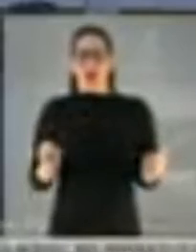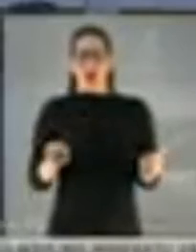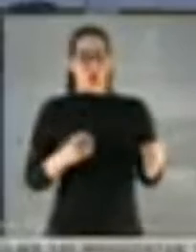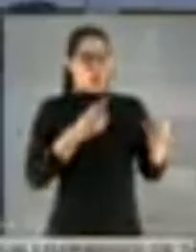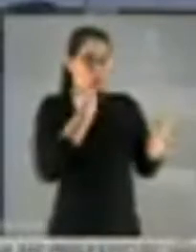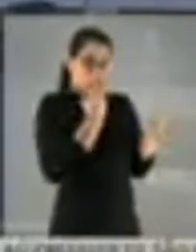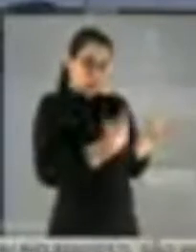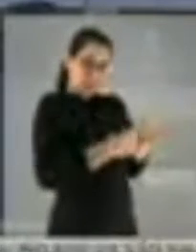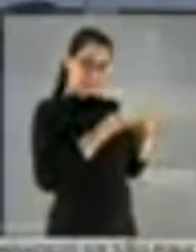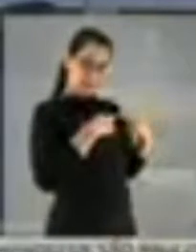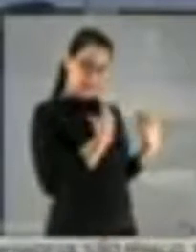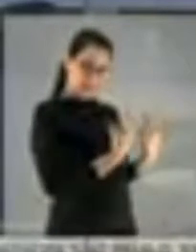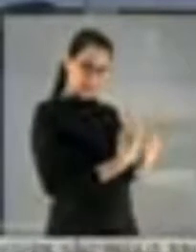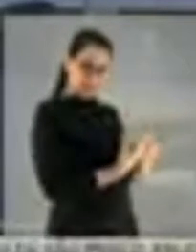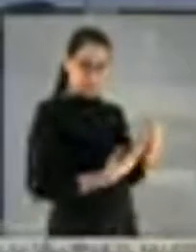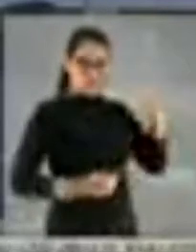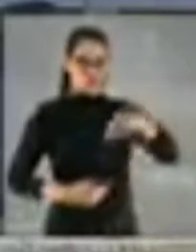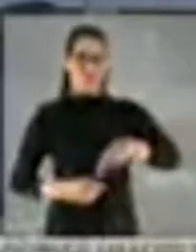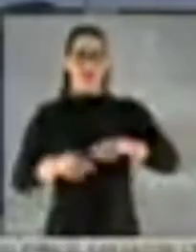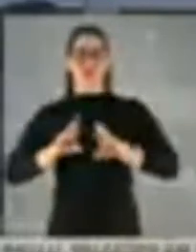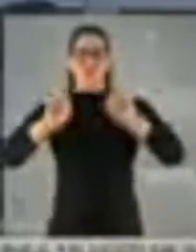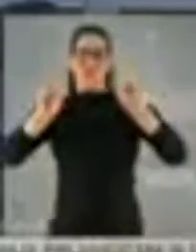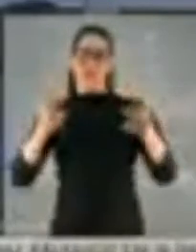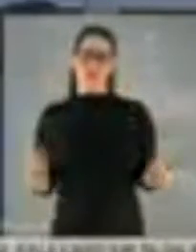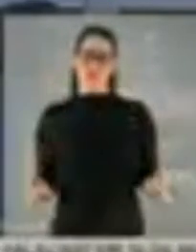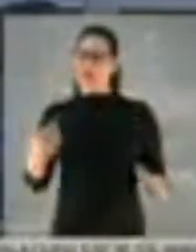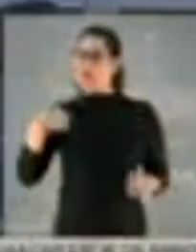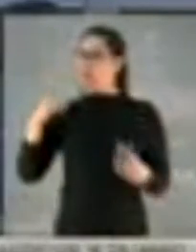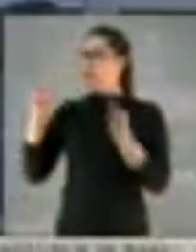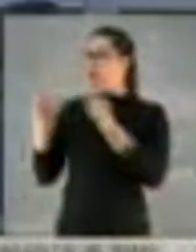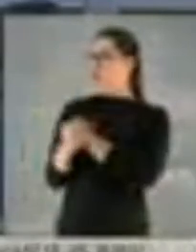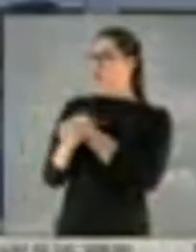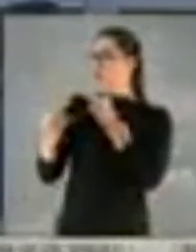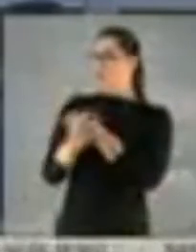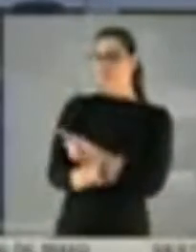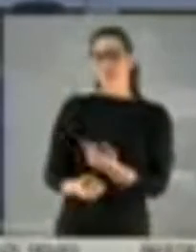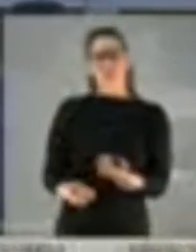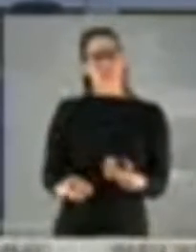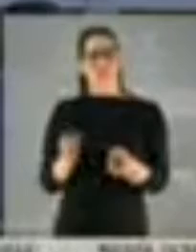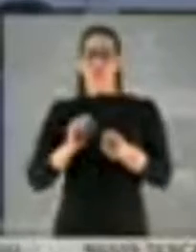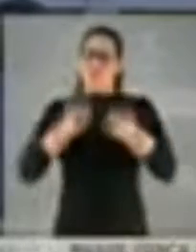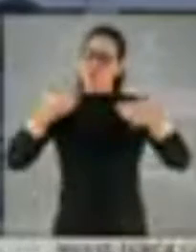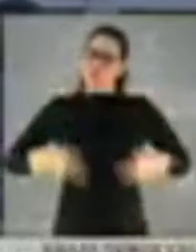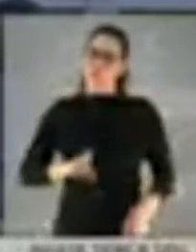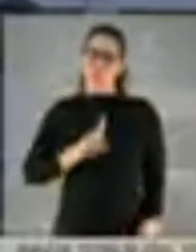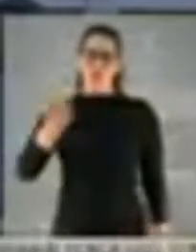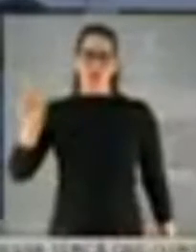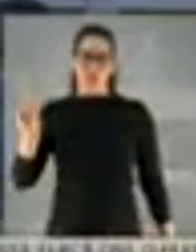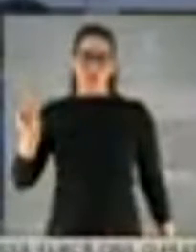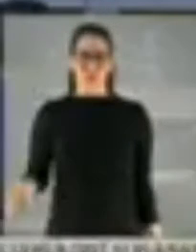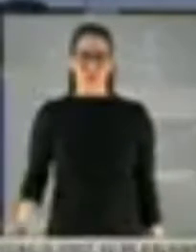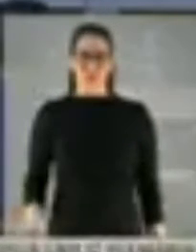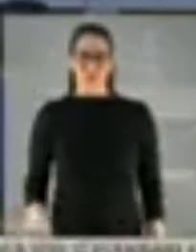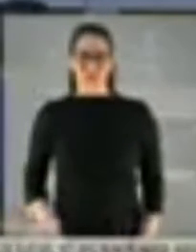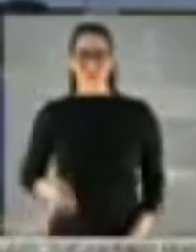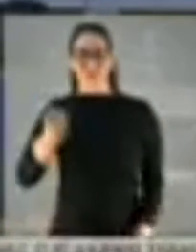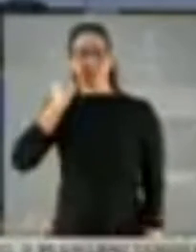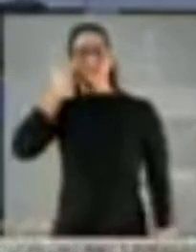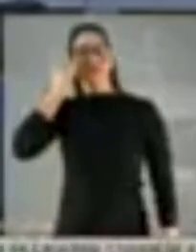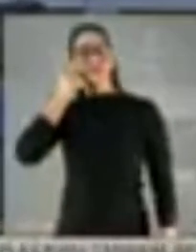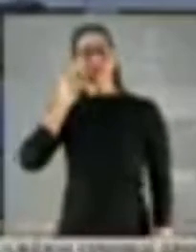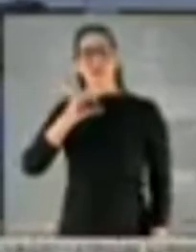aqui e o senador dizer, não, o meu também é contra. Não façam isso comigo. Façam isso comigo. Senador